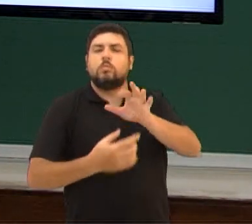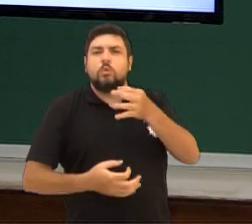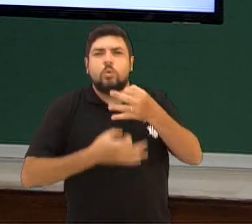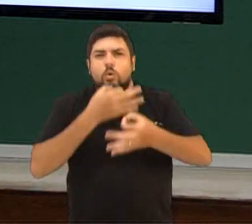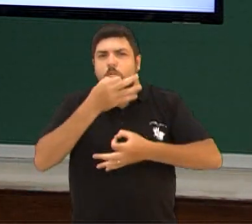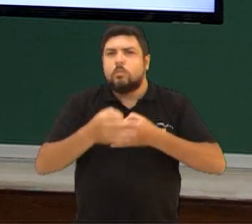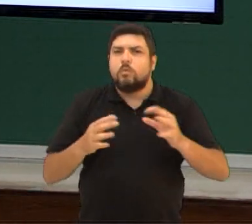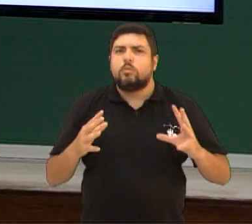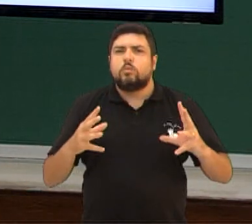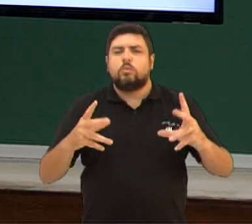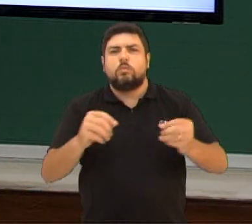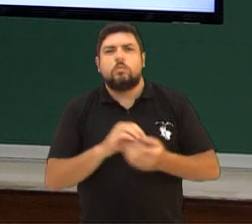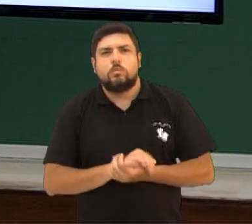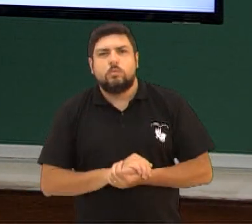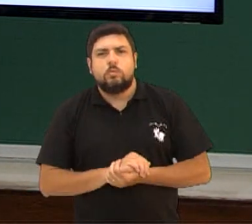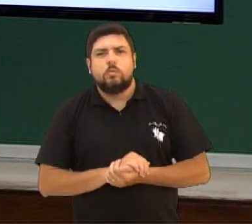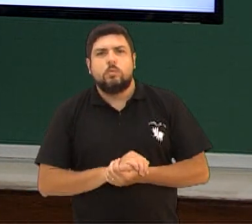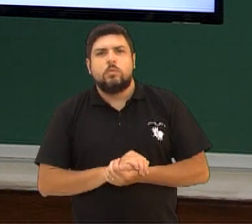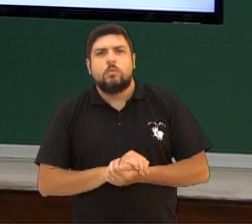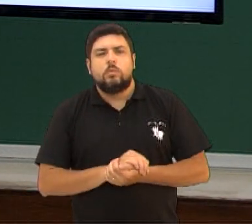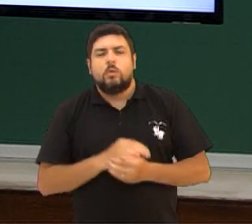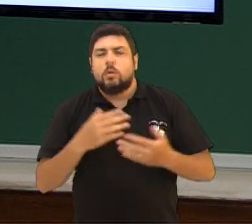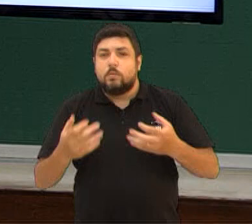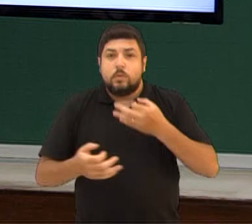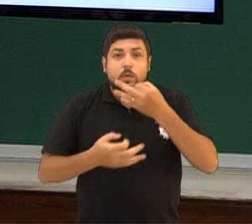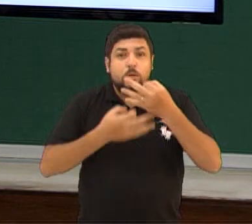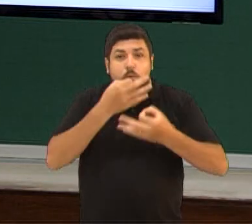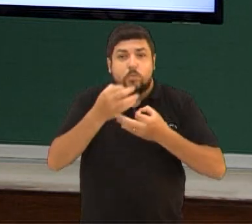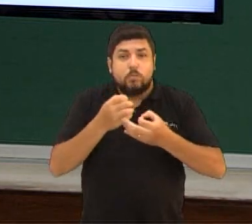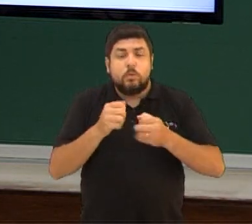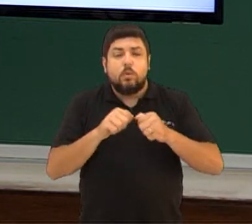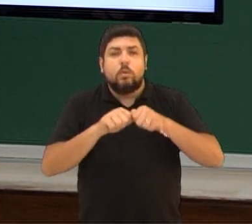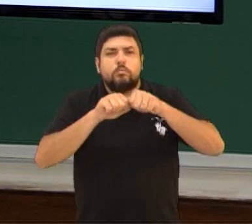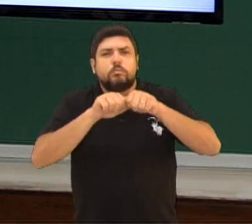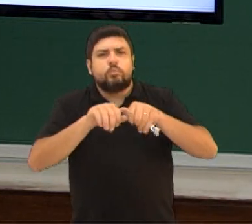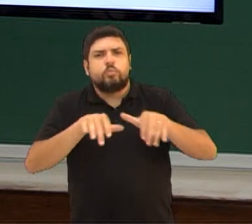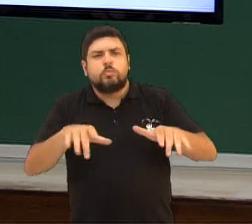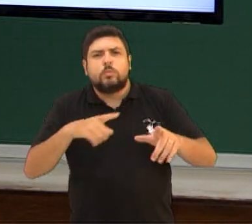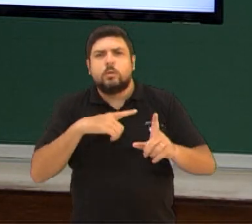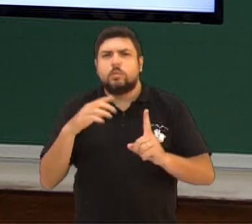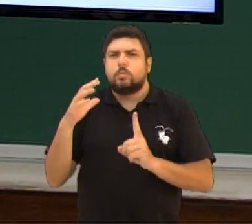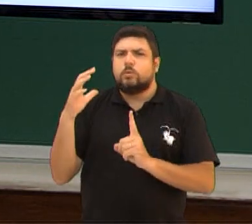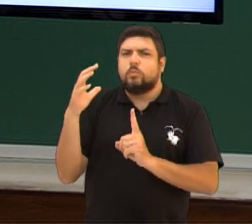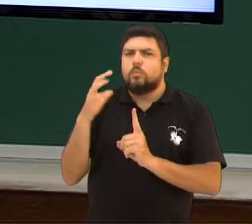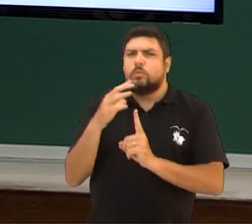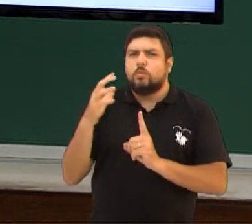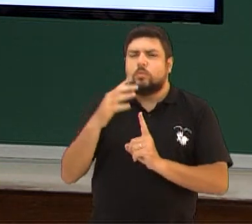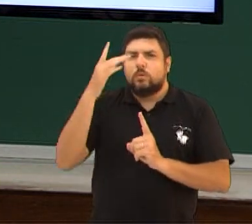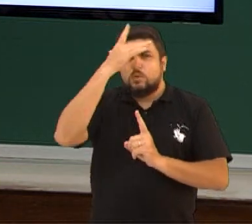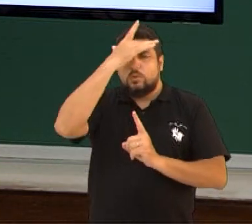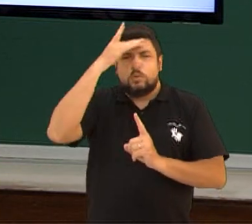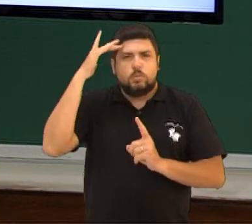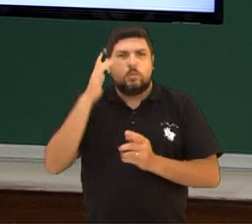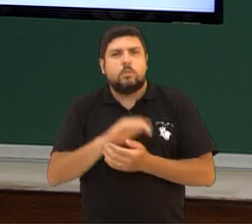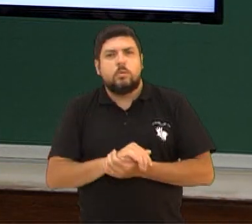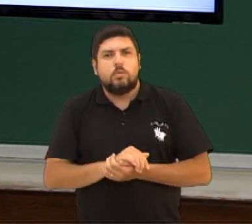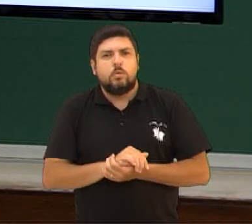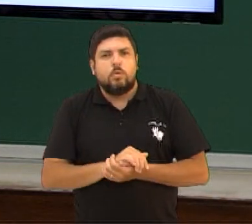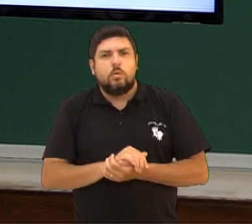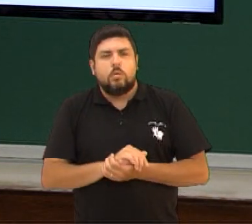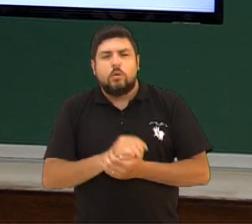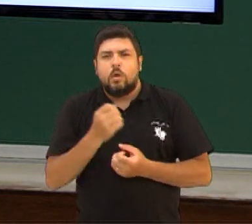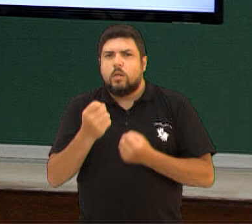que é transmitido ali chega em todo mundo. E essa opinião, ela acaba influenciando pessoas, mesmo que por vezes seja uma